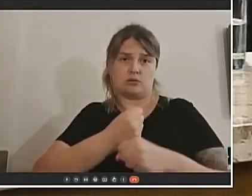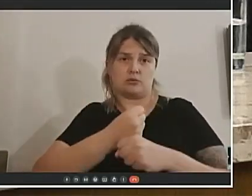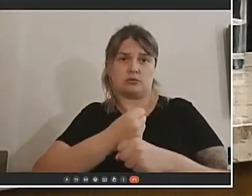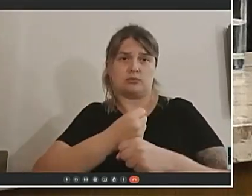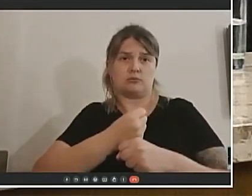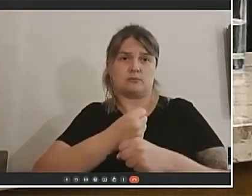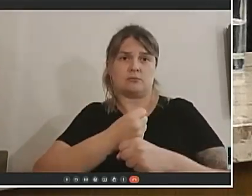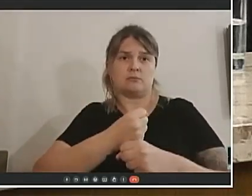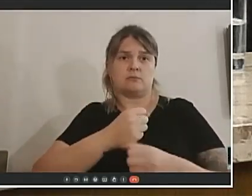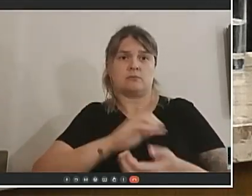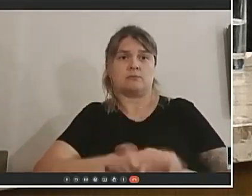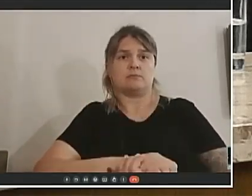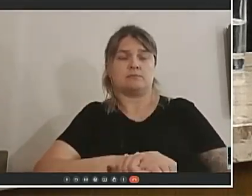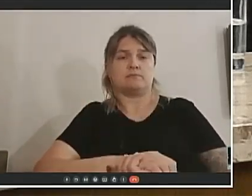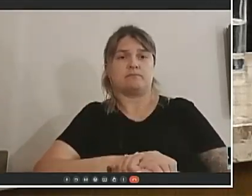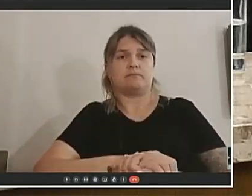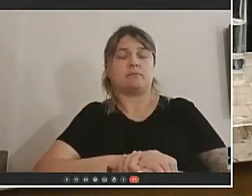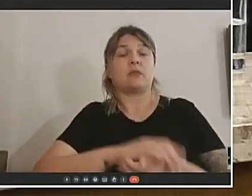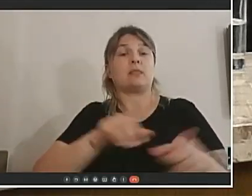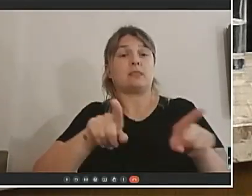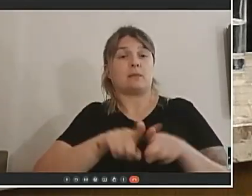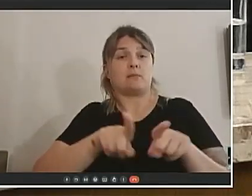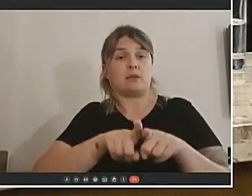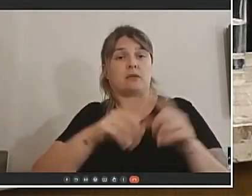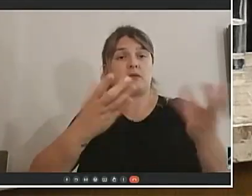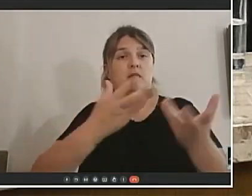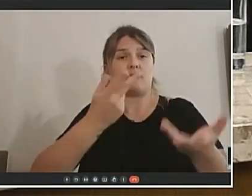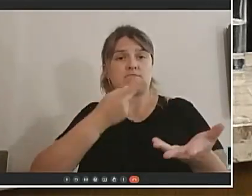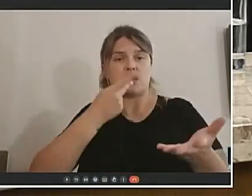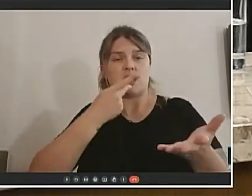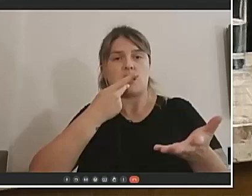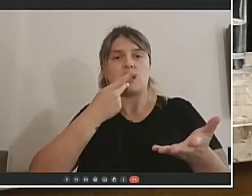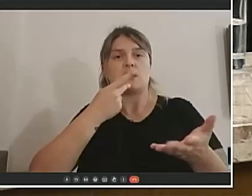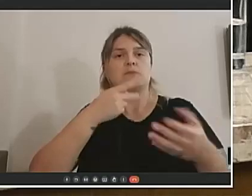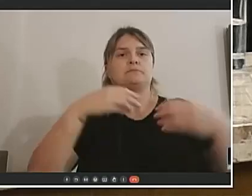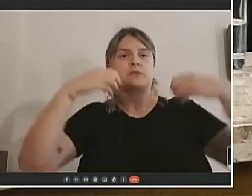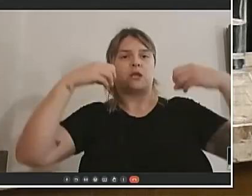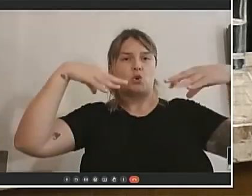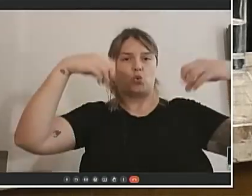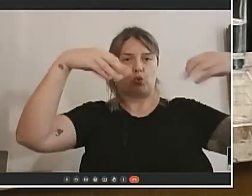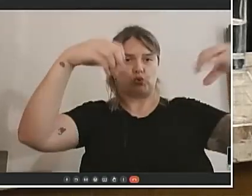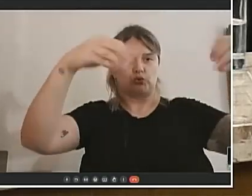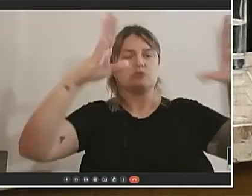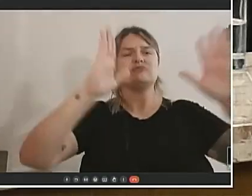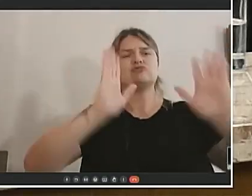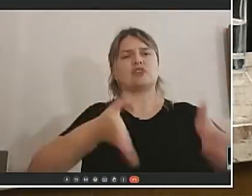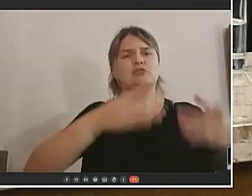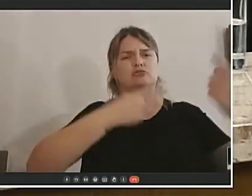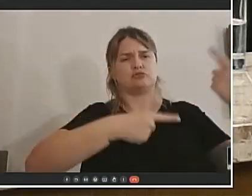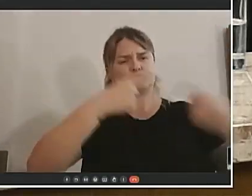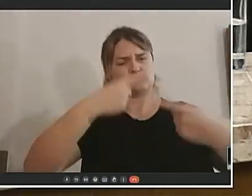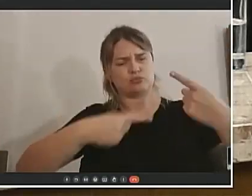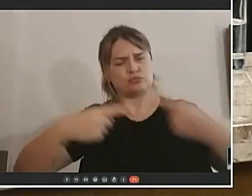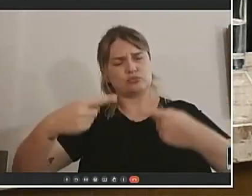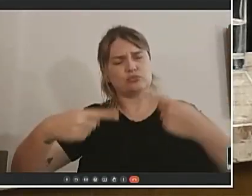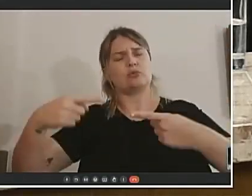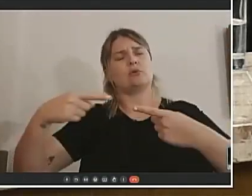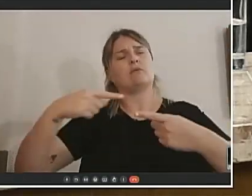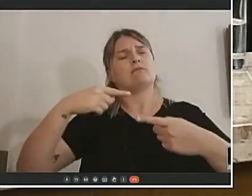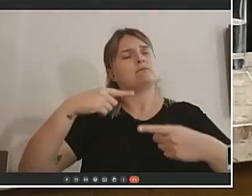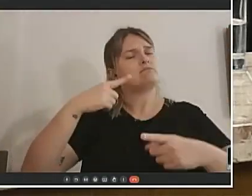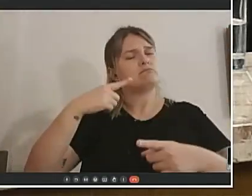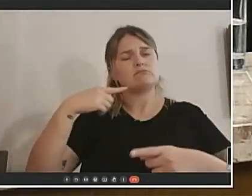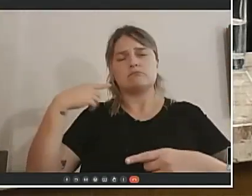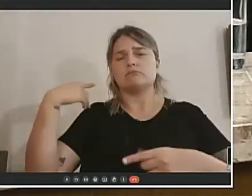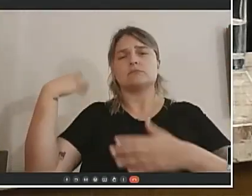Eh colocar também que essa questão da iluminação pública já foi discutida várias e várias e várias vezes aqui